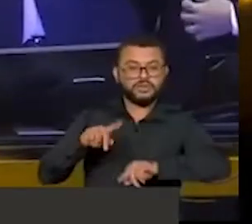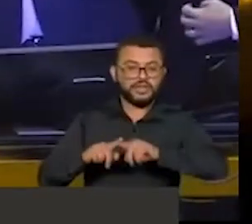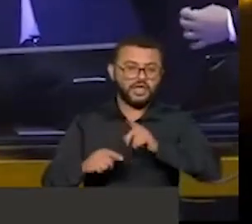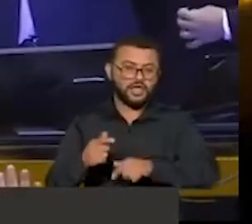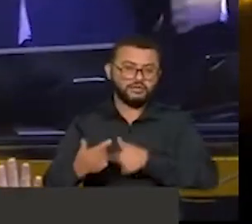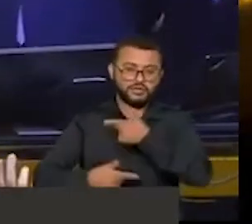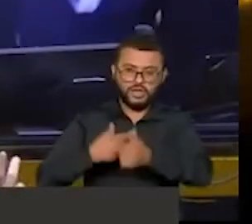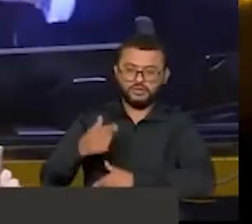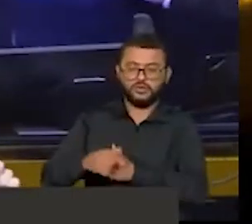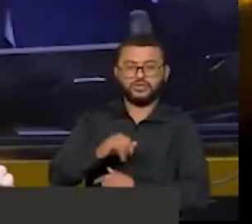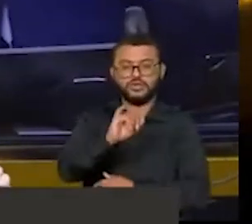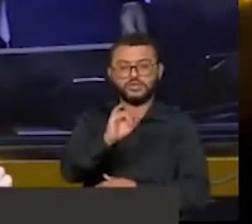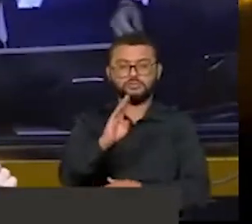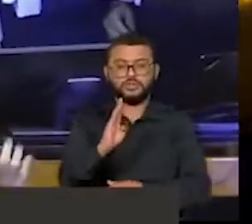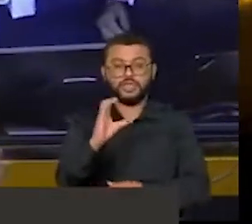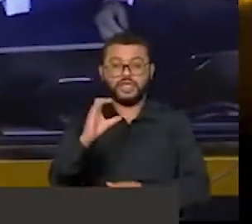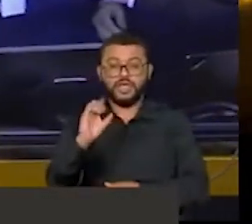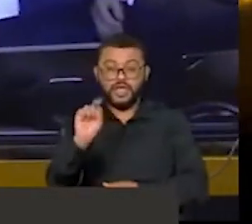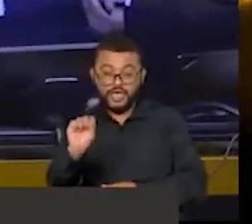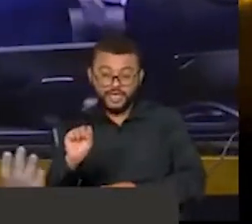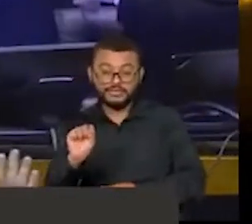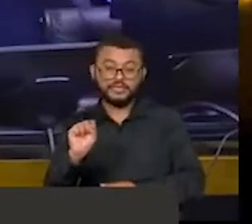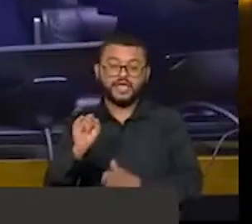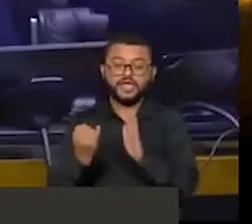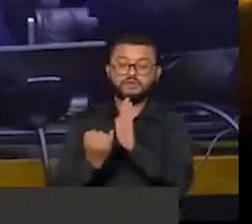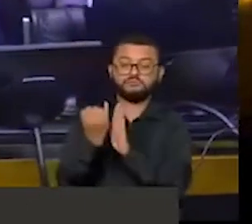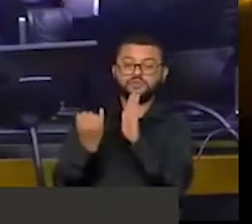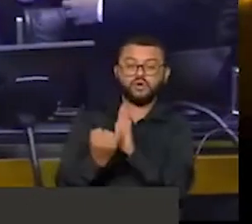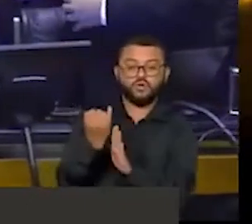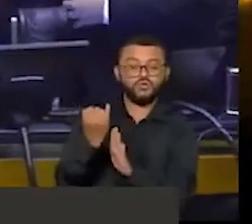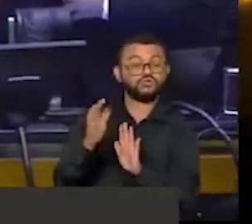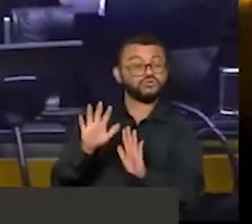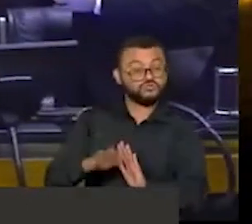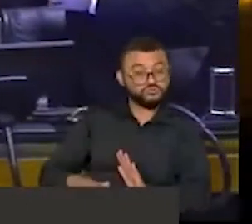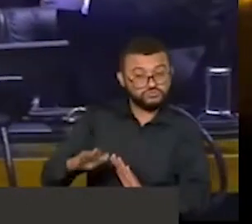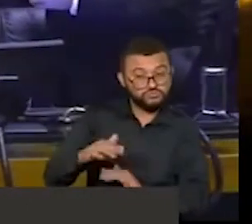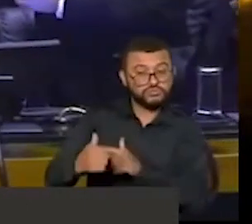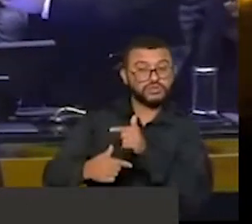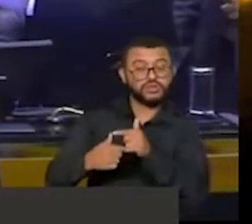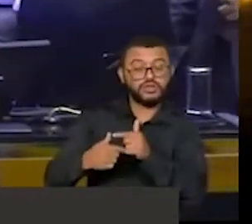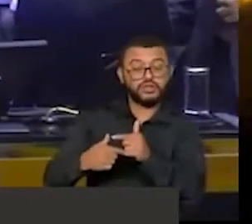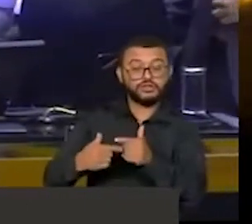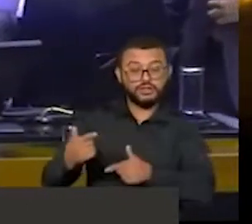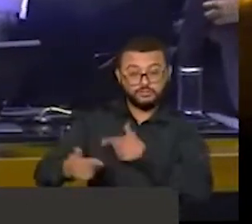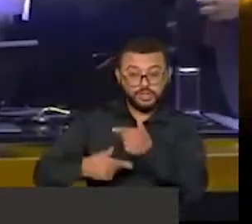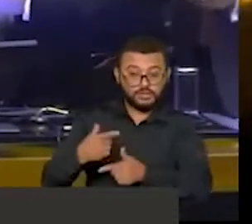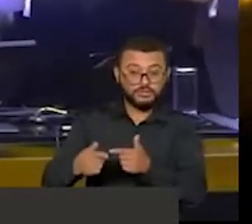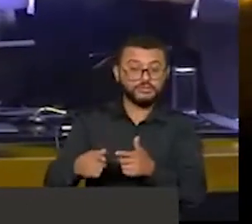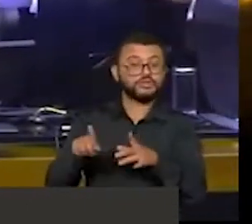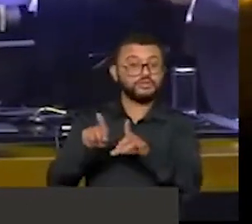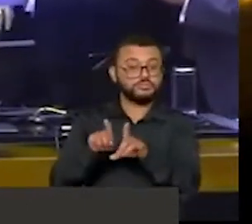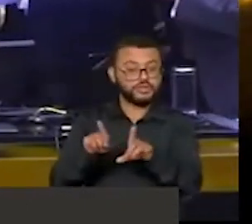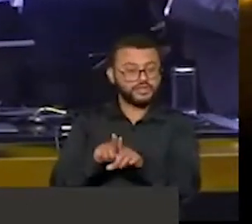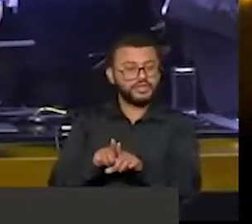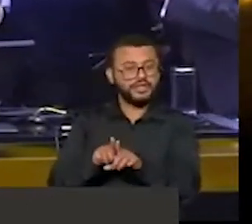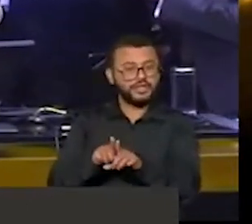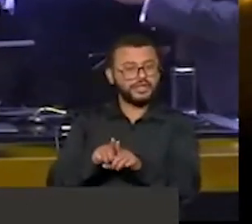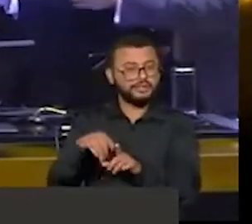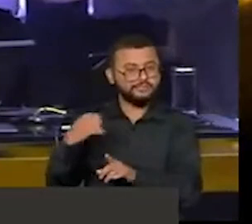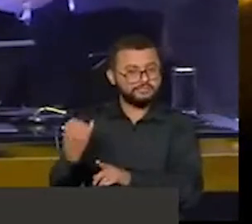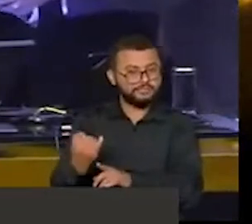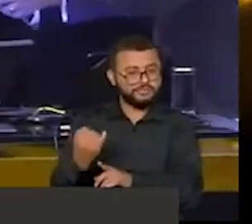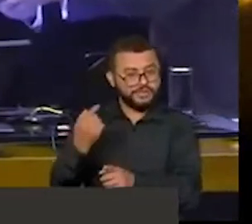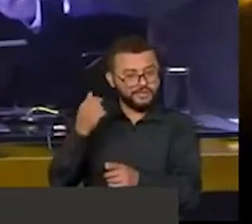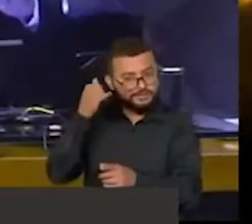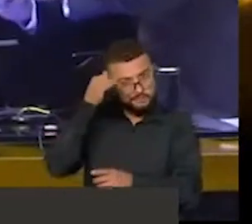feitas agora para tornar esta reforma mínimamente viável ela não é viável e já há reclamações por exemplo do